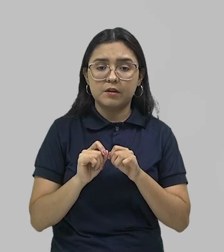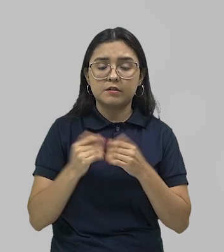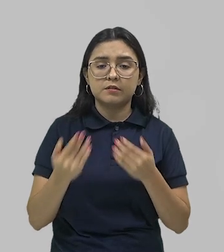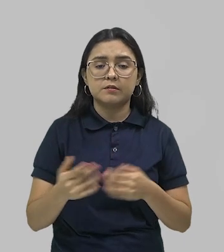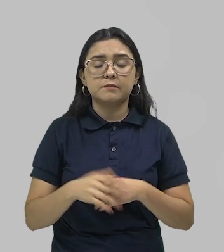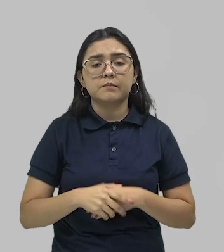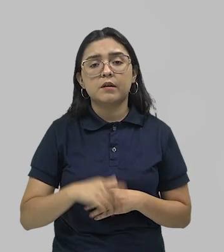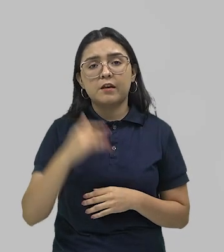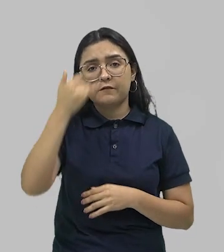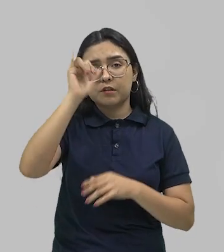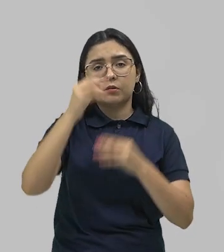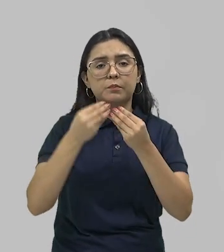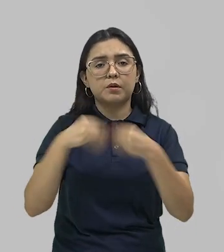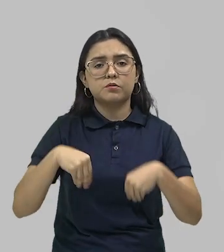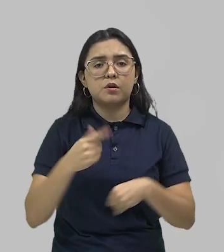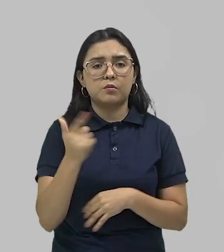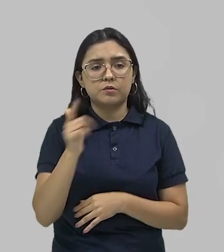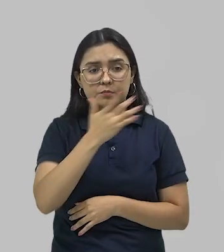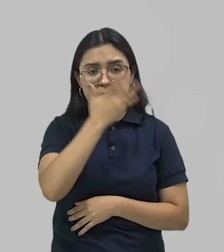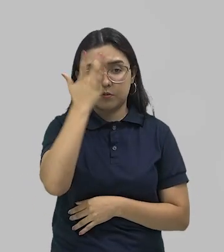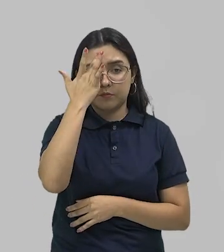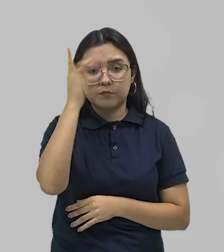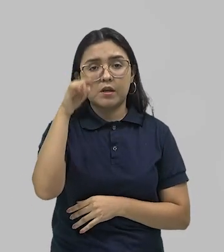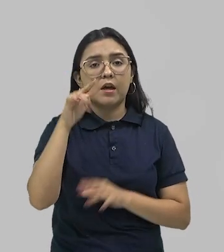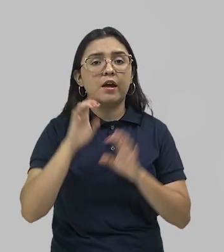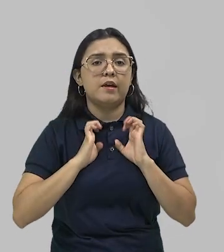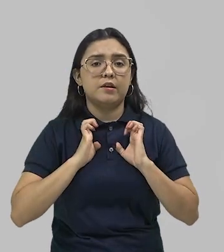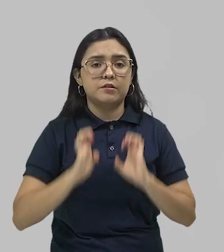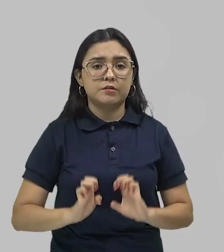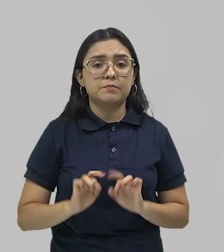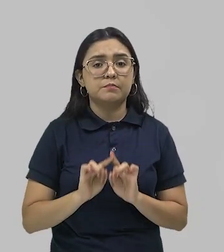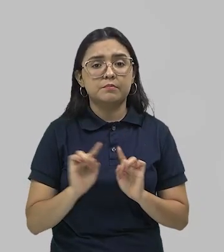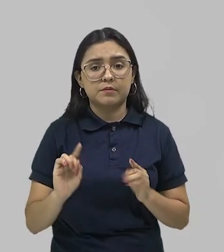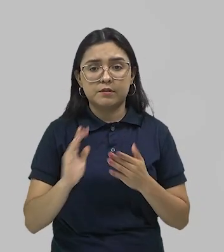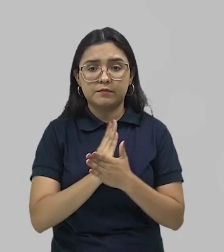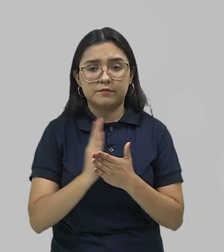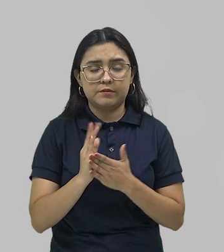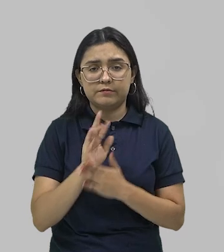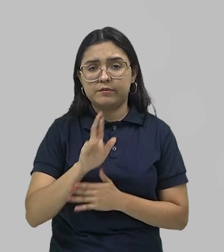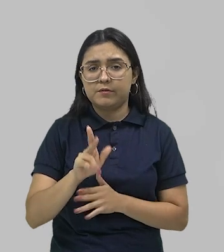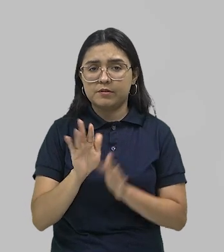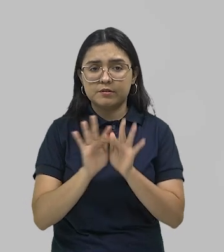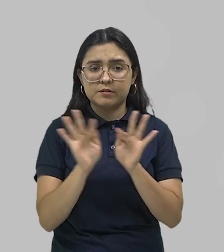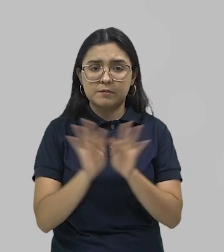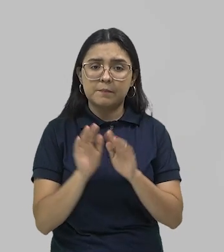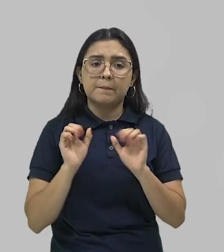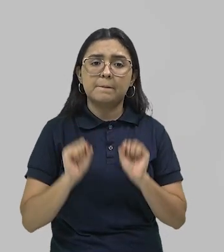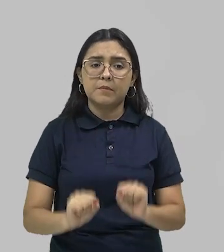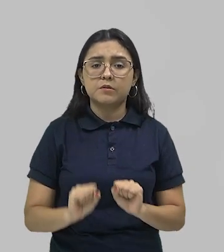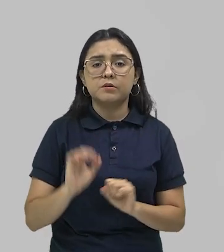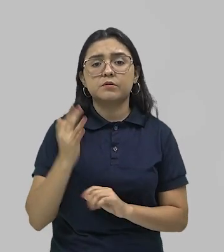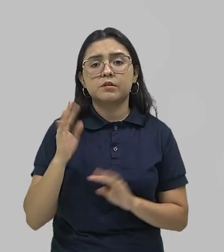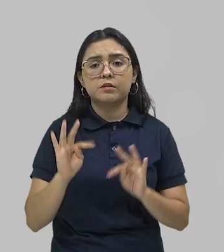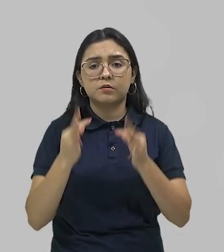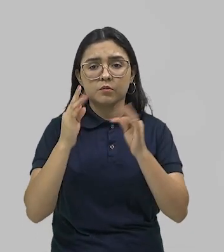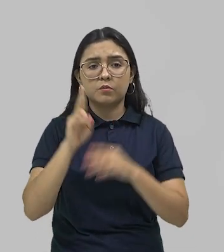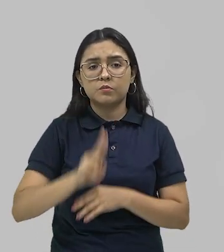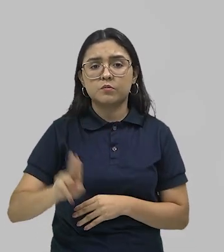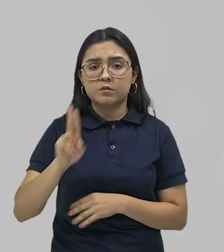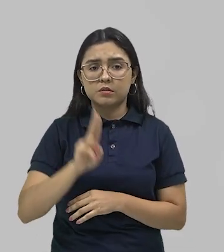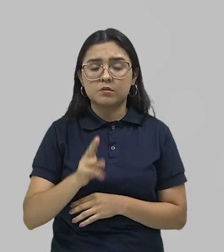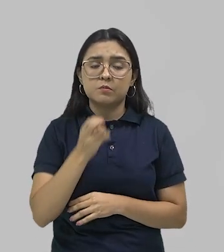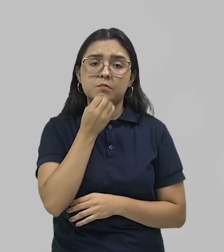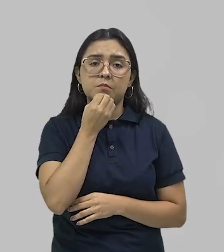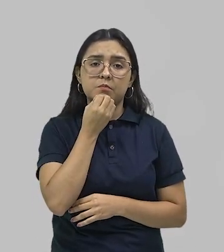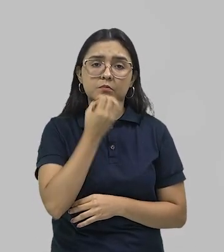machuque ninguém. Isso é ético. Mas às vezes as coisas não são tão simples. Pode acontecer de a tecnologia ser usada de um jeito bom